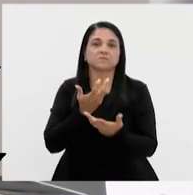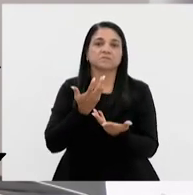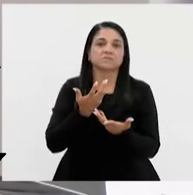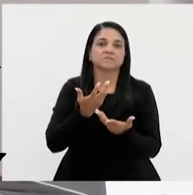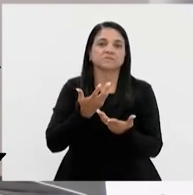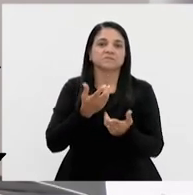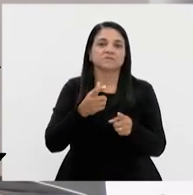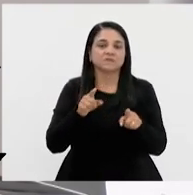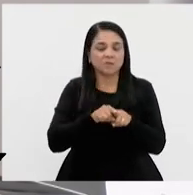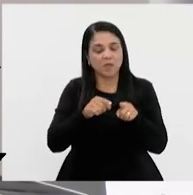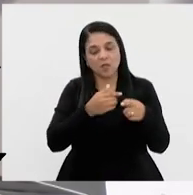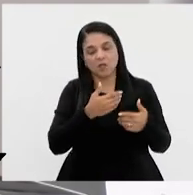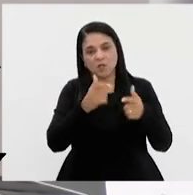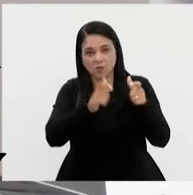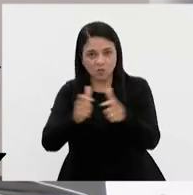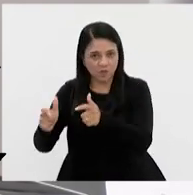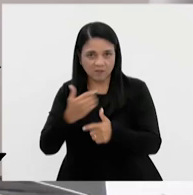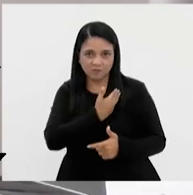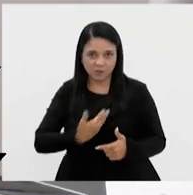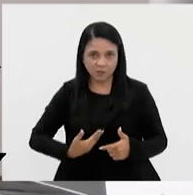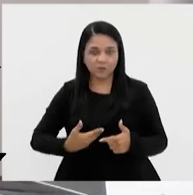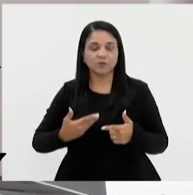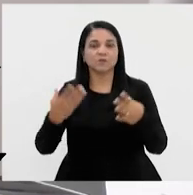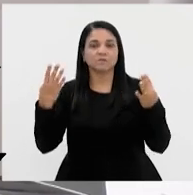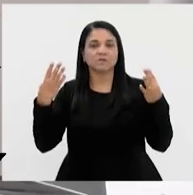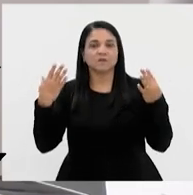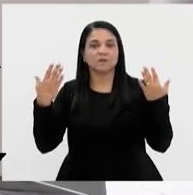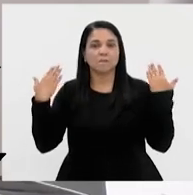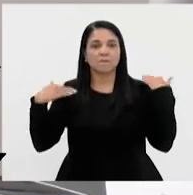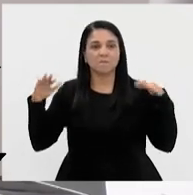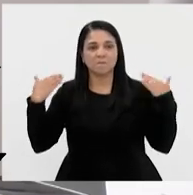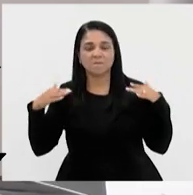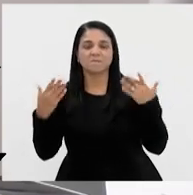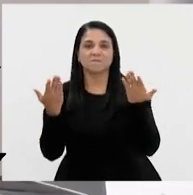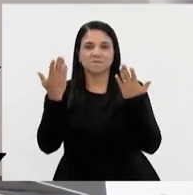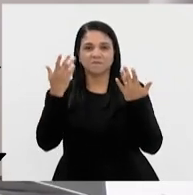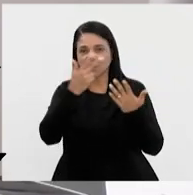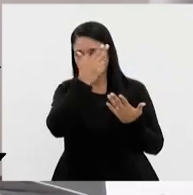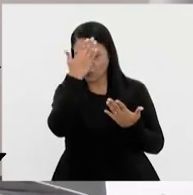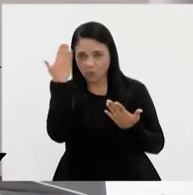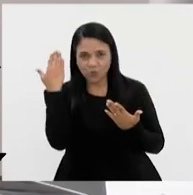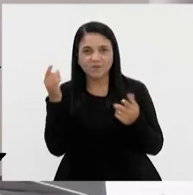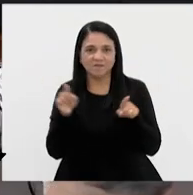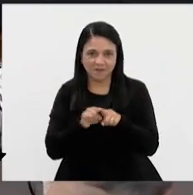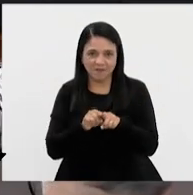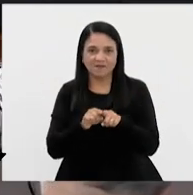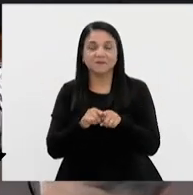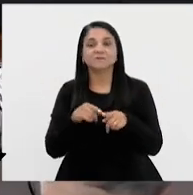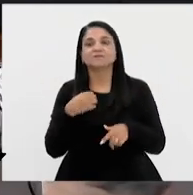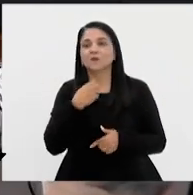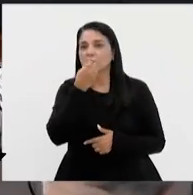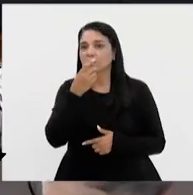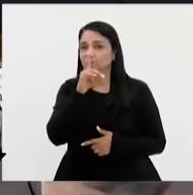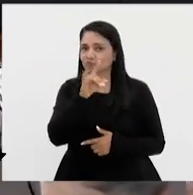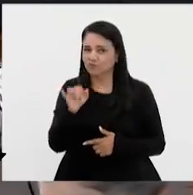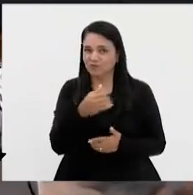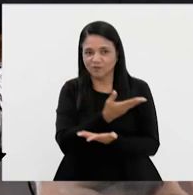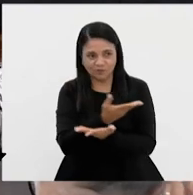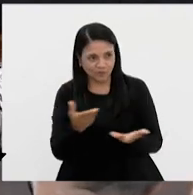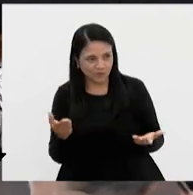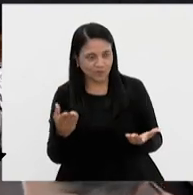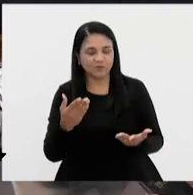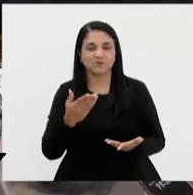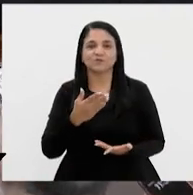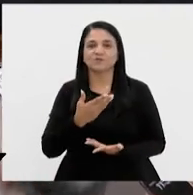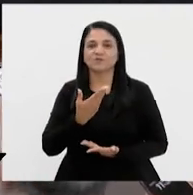públicos destinados à prática de esportes e lazer. Vai aparecer o deputado Fred Pacheco. Presidente, primeiro, bom dia. Bom dia a todos os